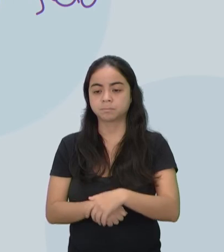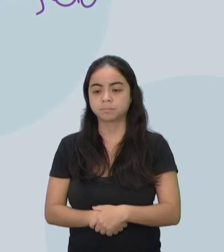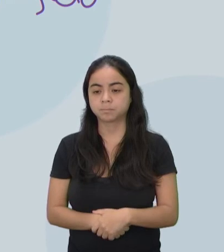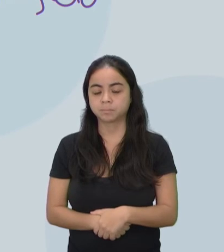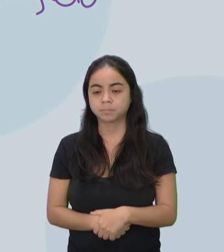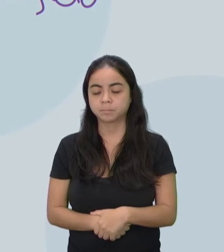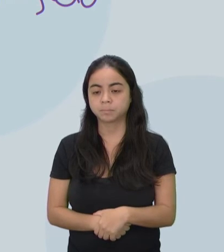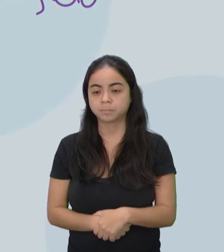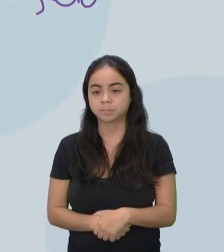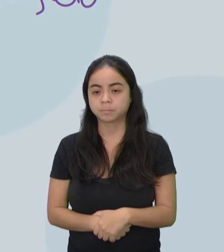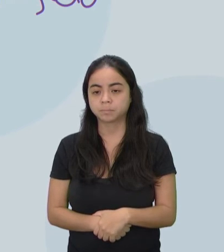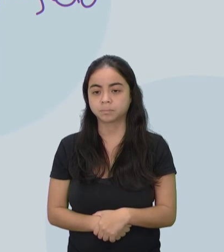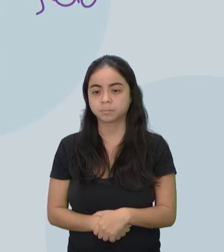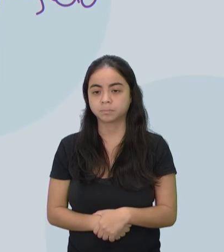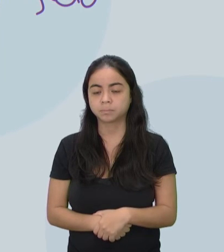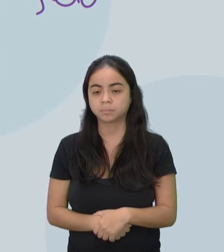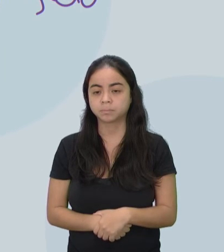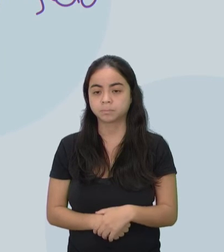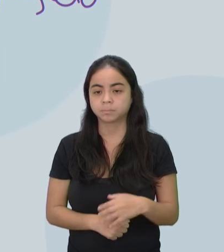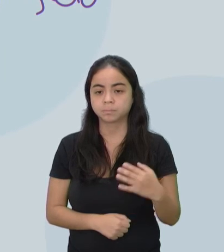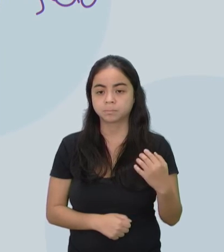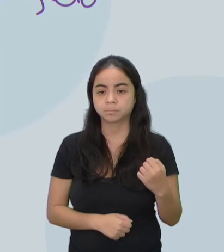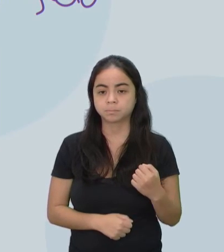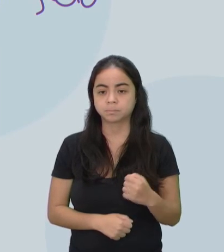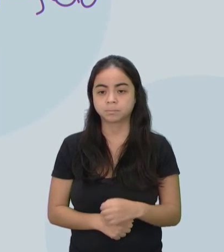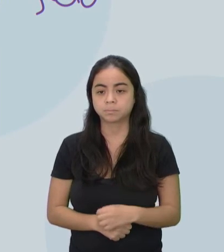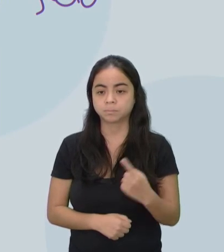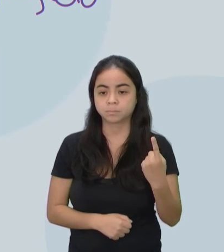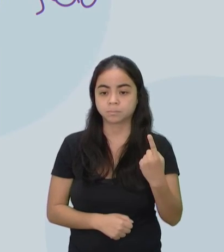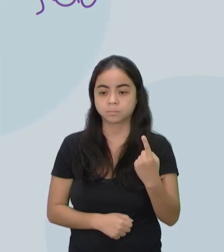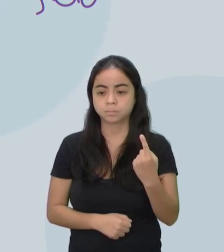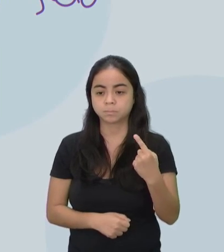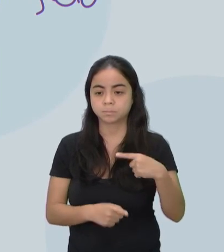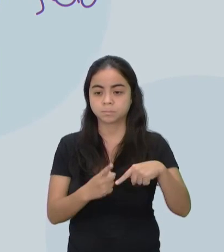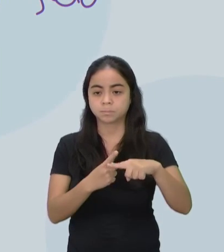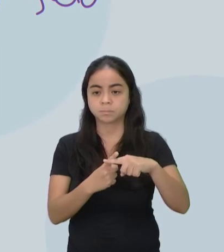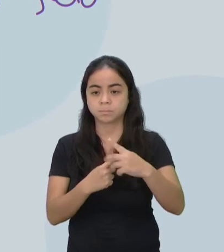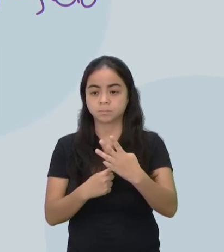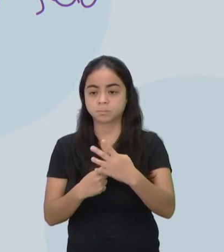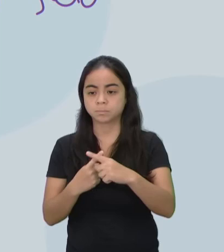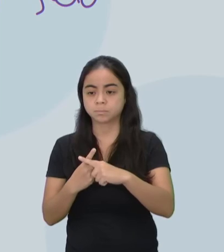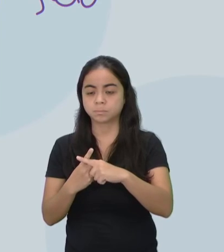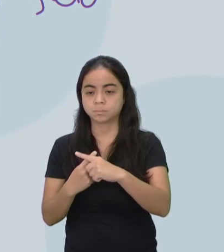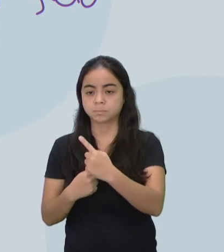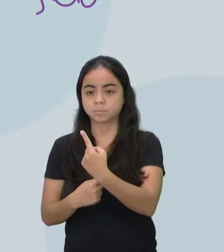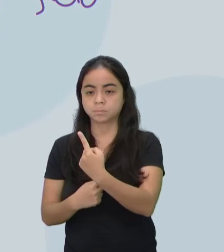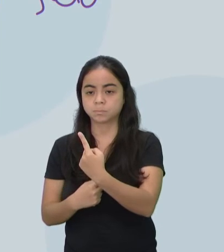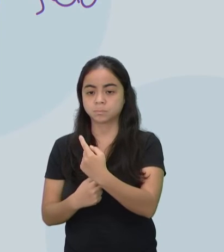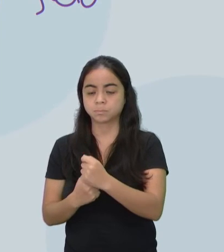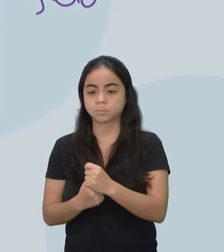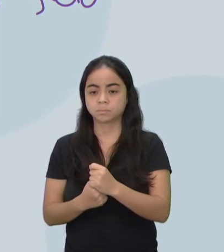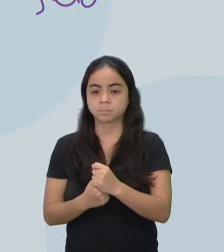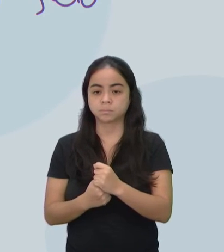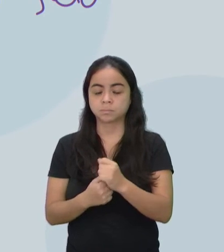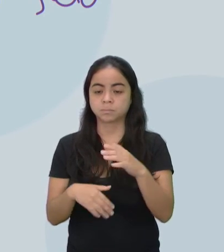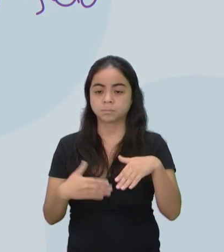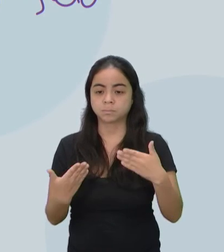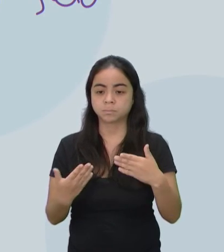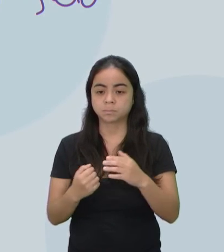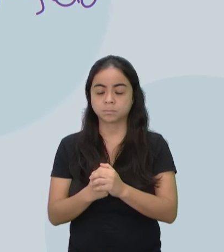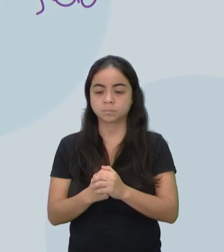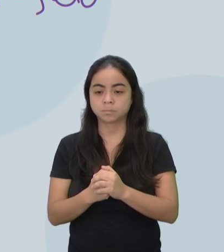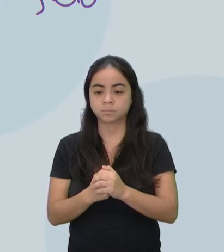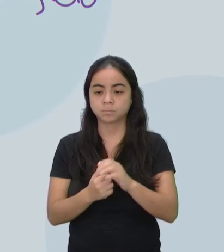4, 5, 6, 790. Então, essa família ganhou 1.000